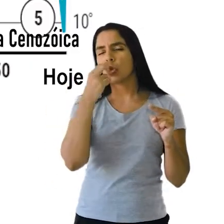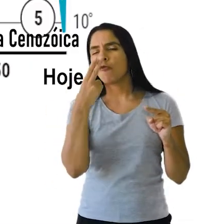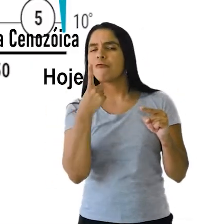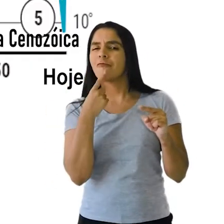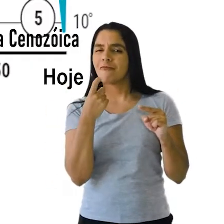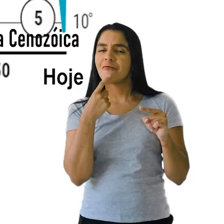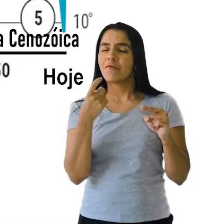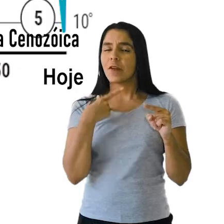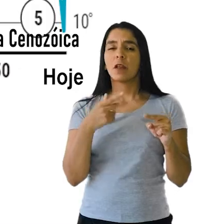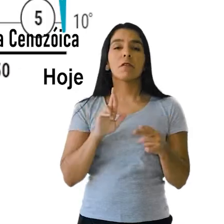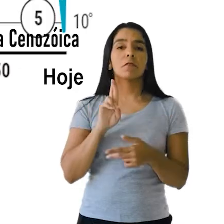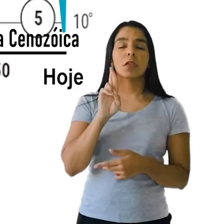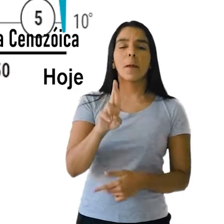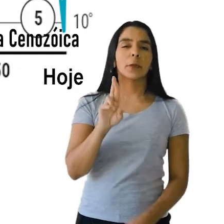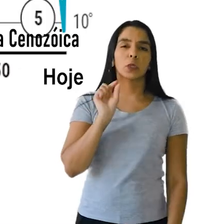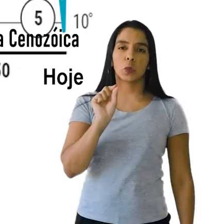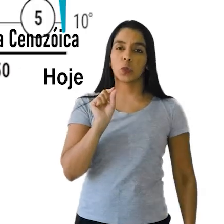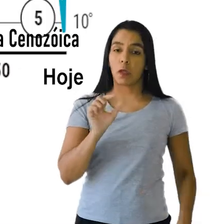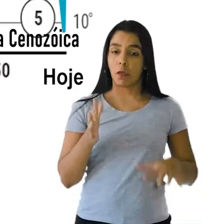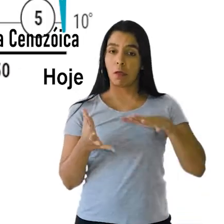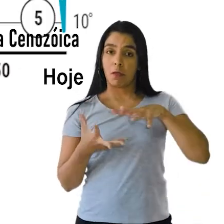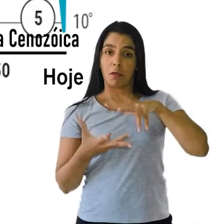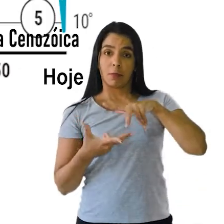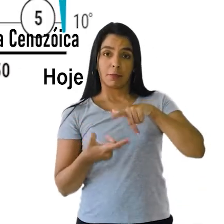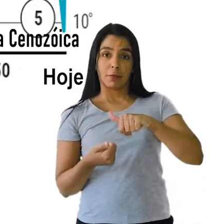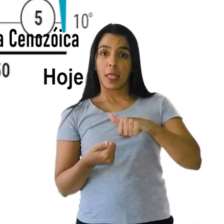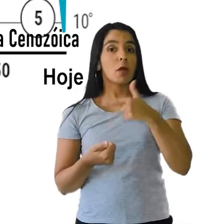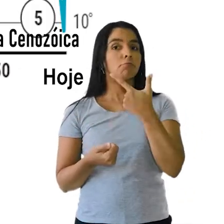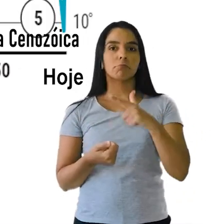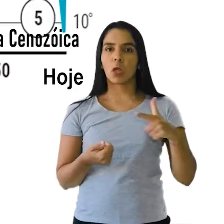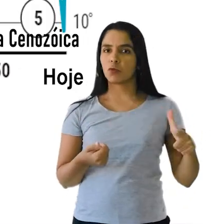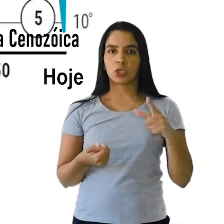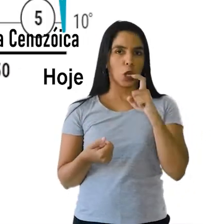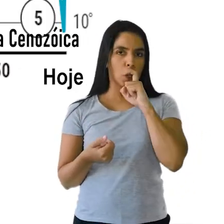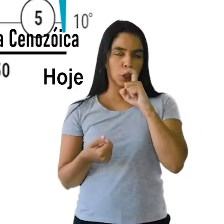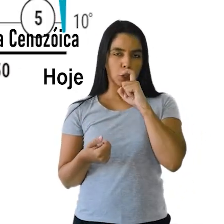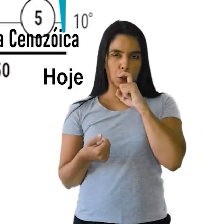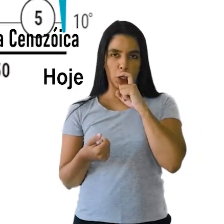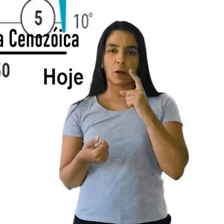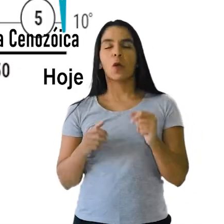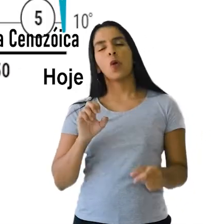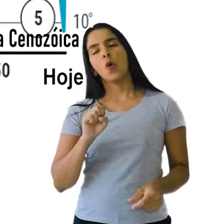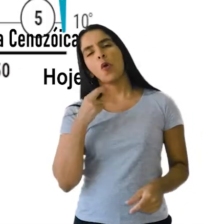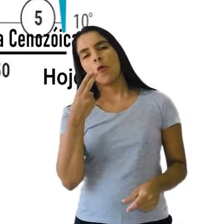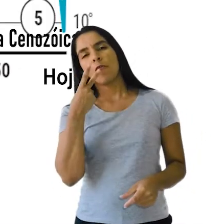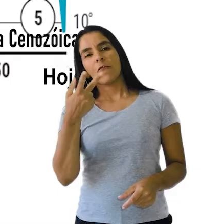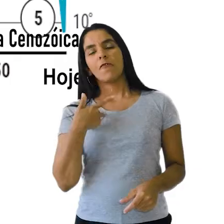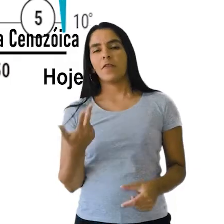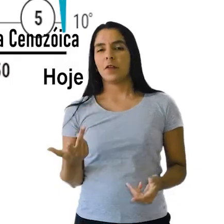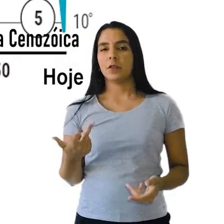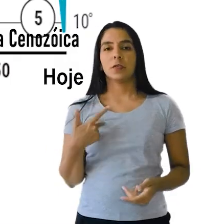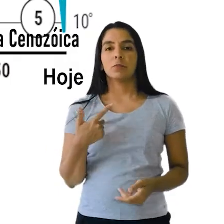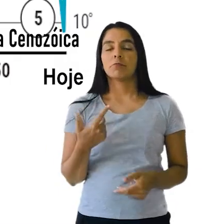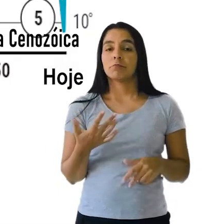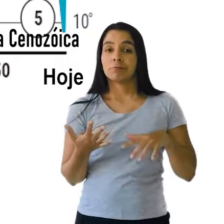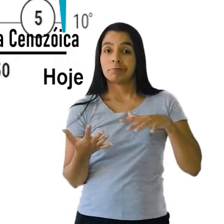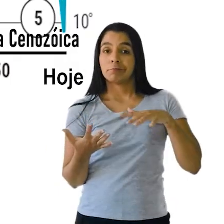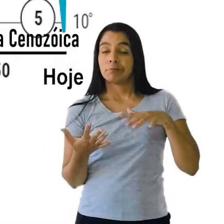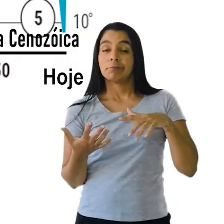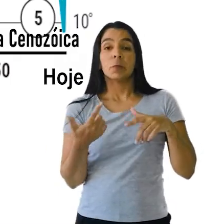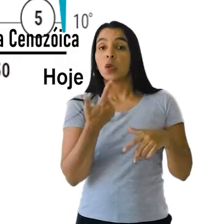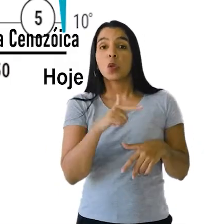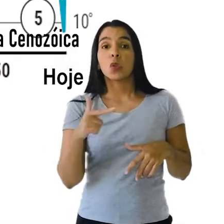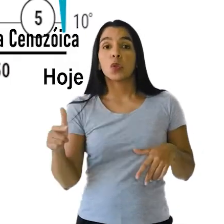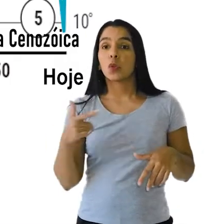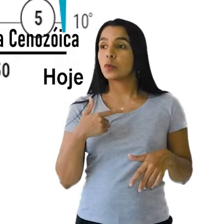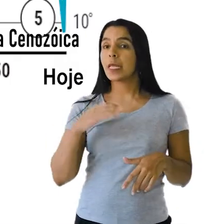linha do gráfico que está em laranja ou em vermelho e que representa a Terra sem gelo, né? Ou o que a gente